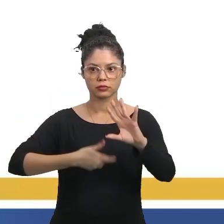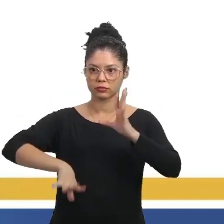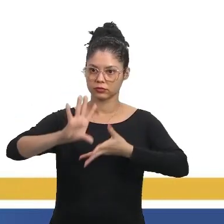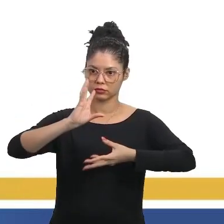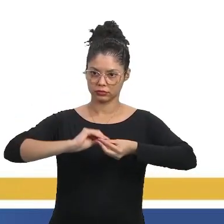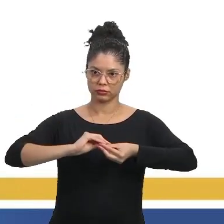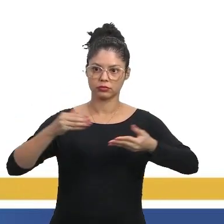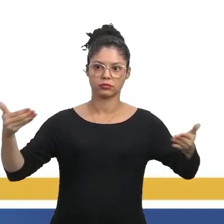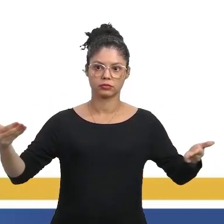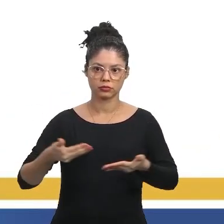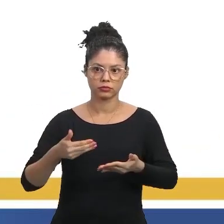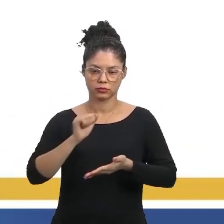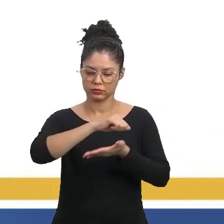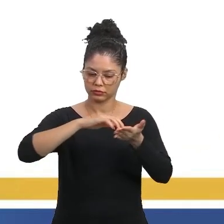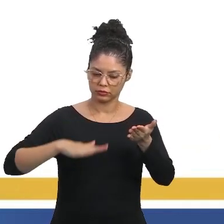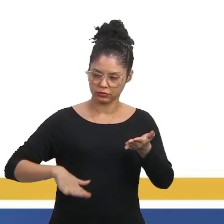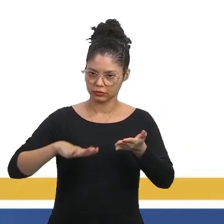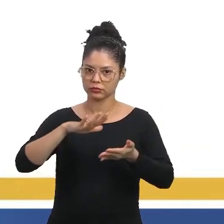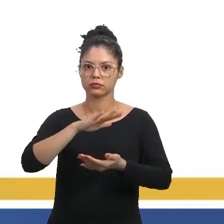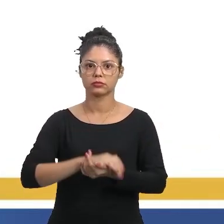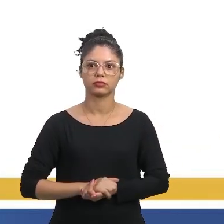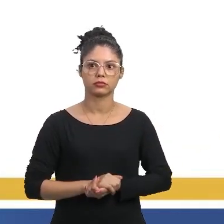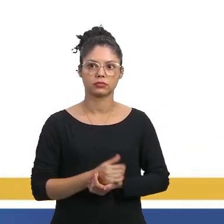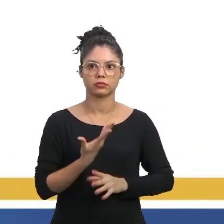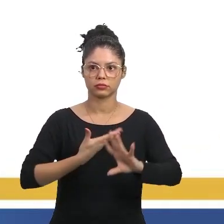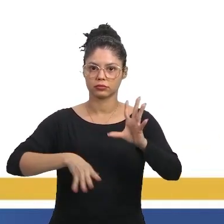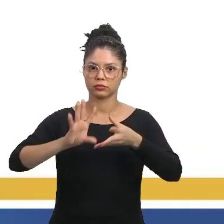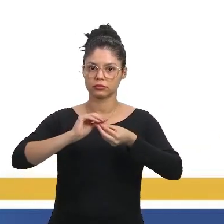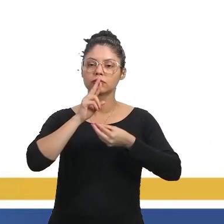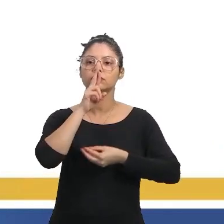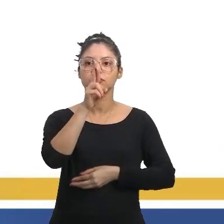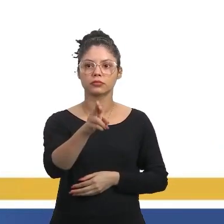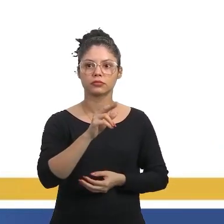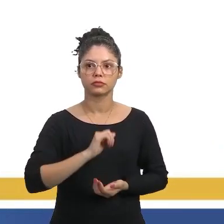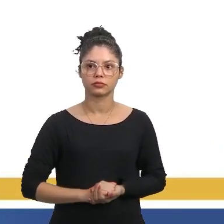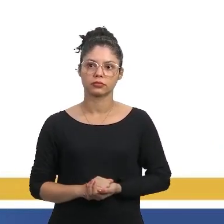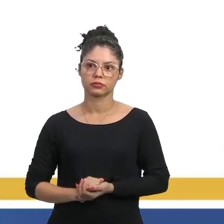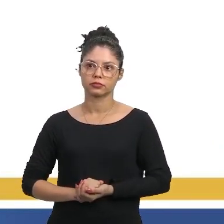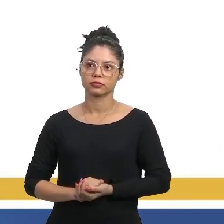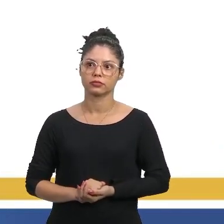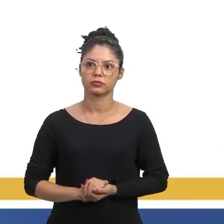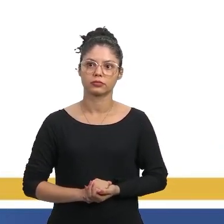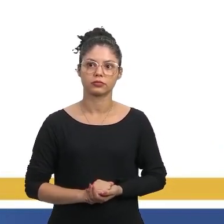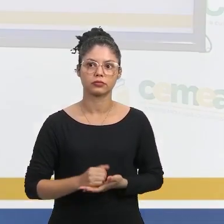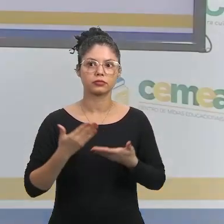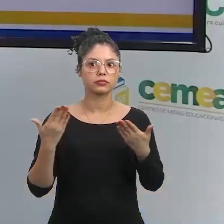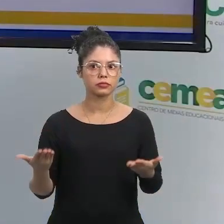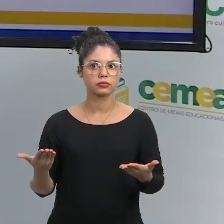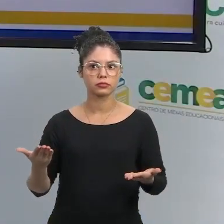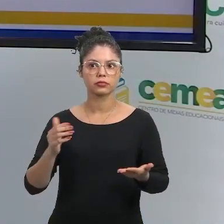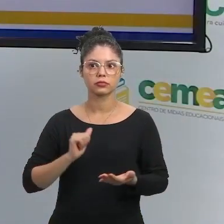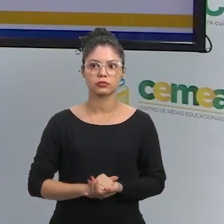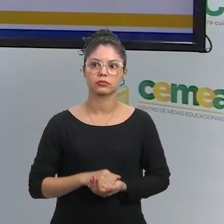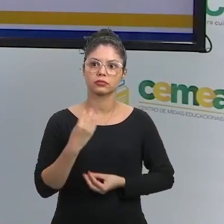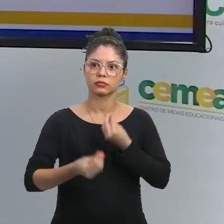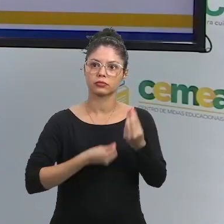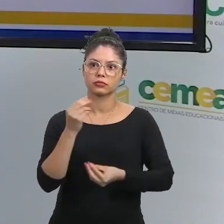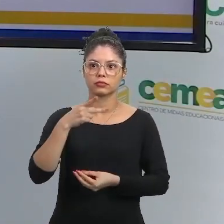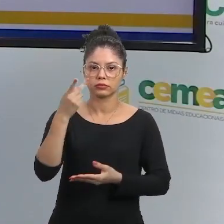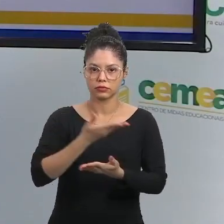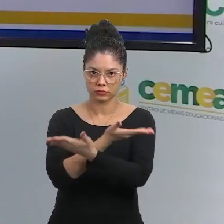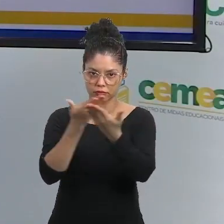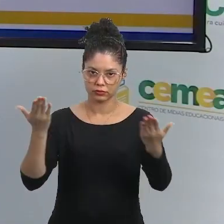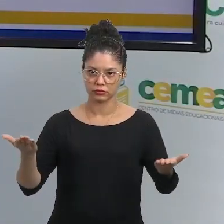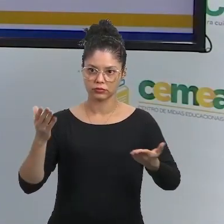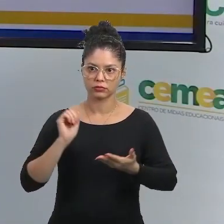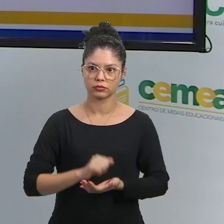resumão. Agora nós vamos partir para resolução de itens. Então, galera, como eu disse para vocês,